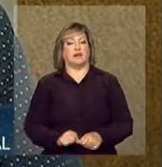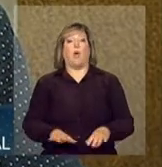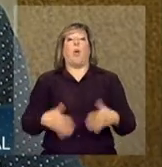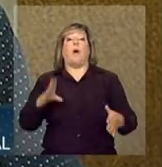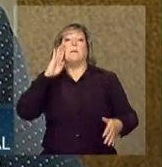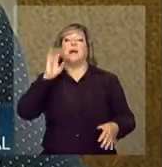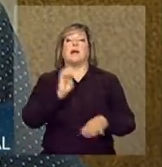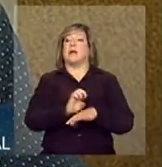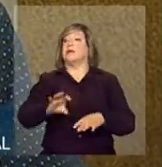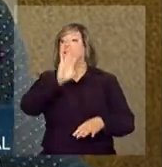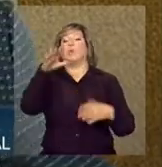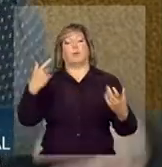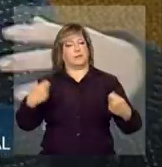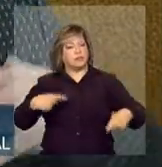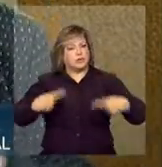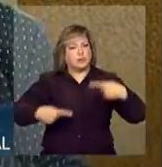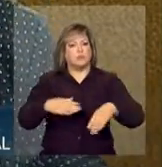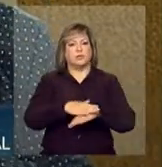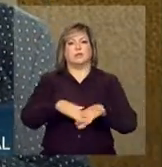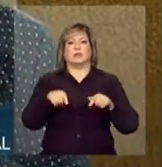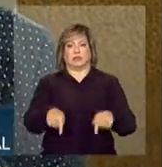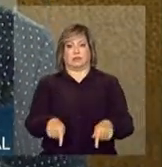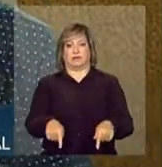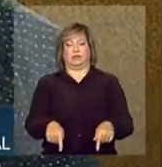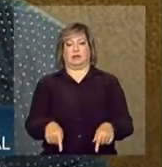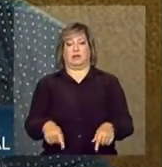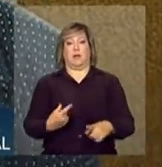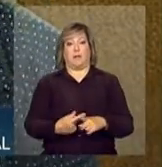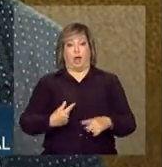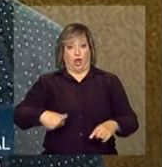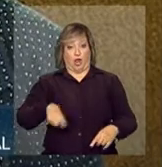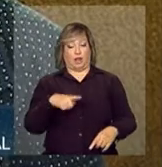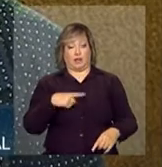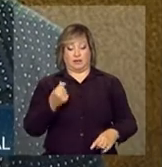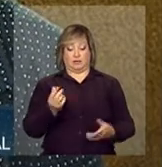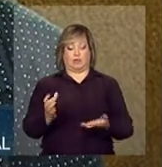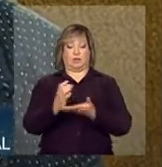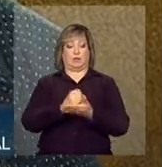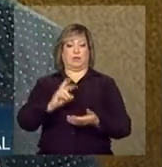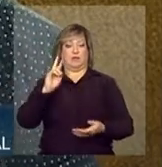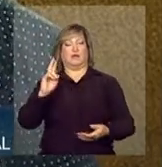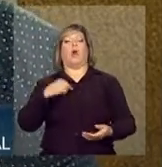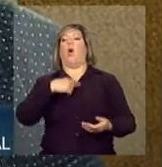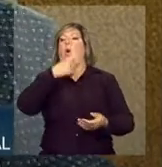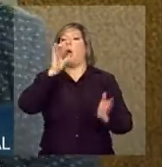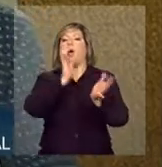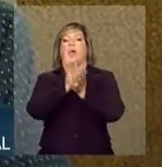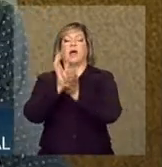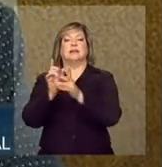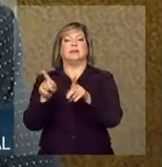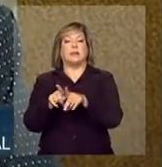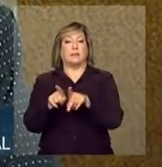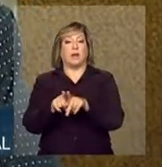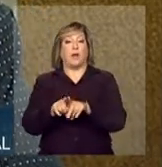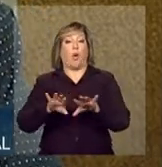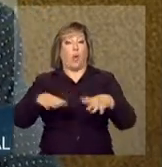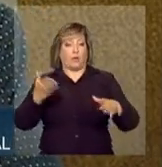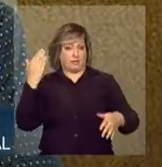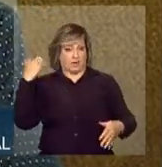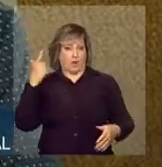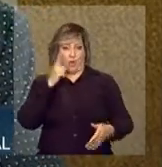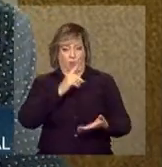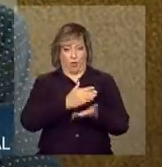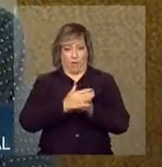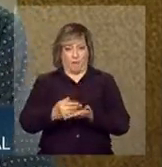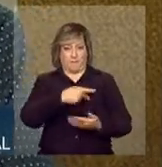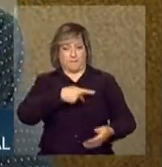discutir isso. Certo? Nós estamos arcando com ônus, inclusive em algumas outras áreas. Quando a gente começou o governo do presidente Lula,